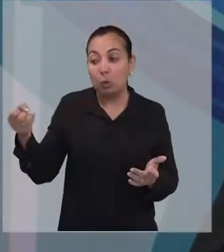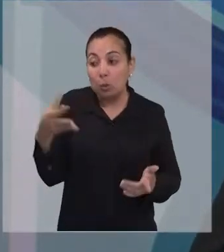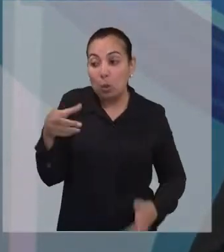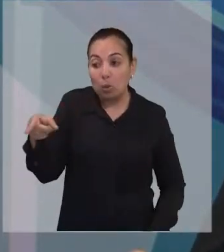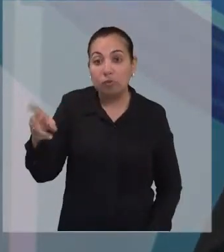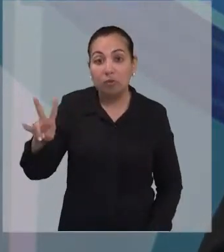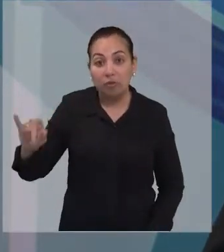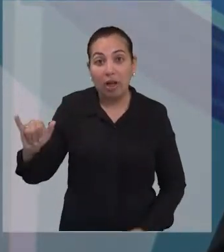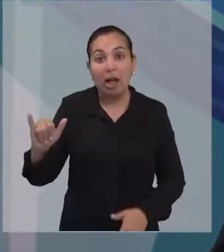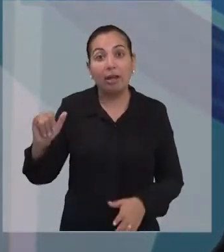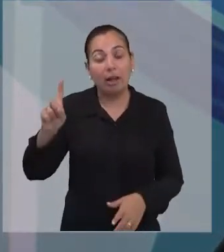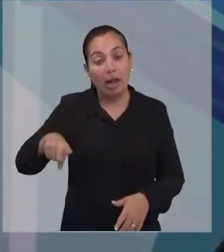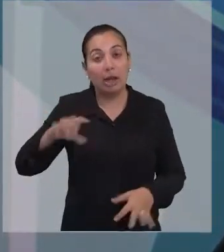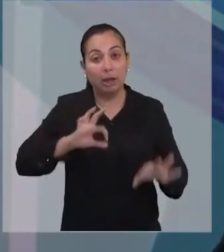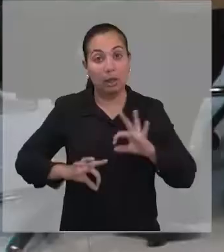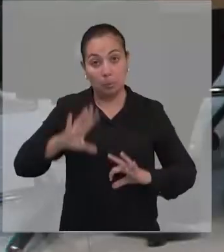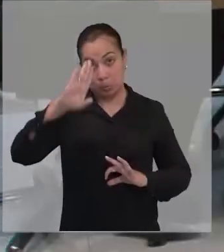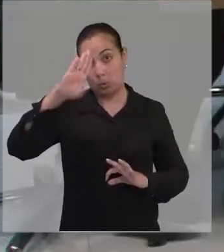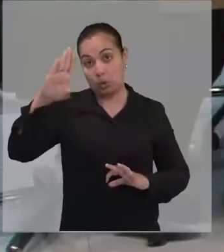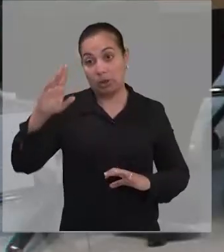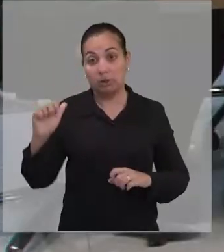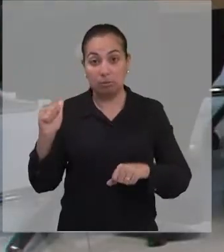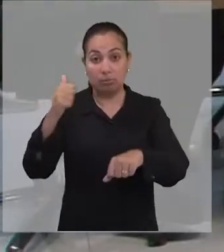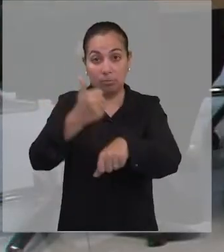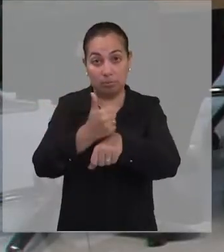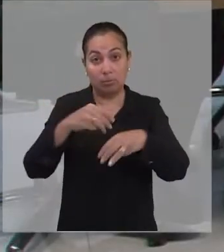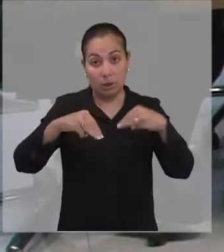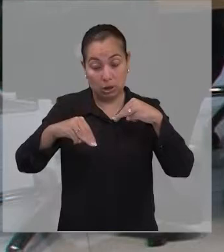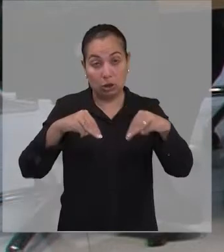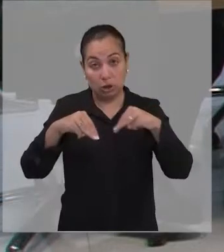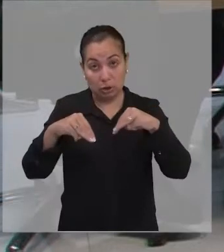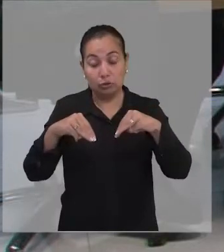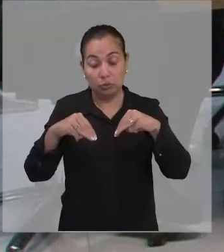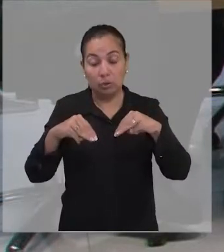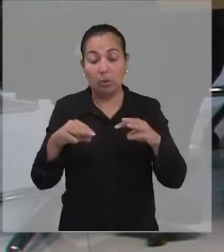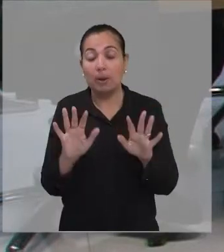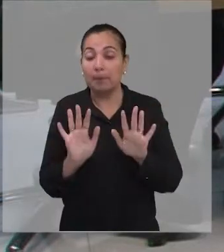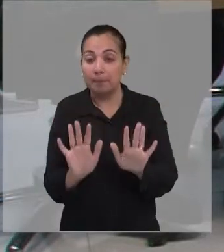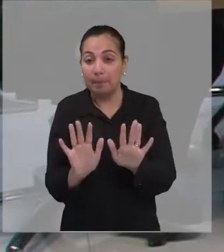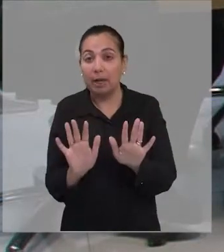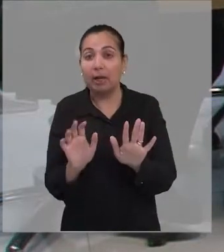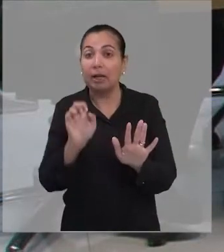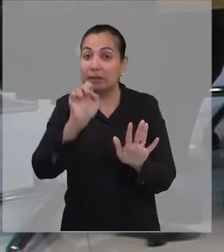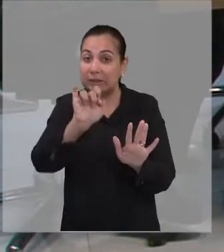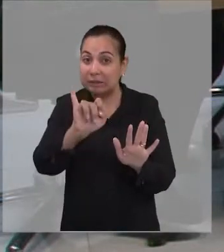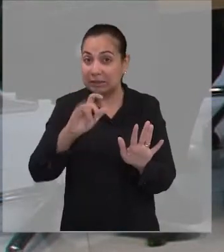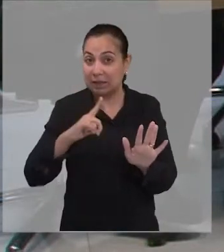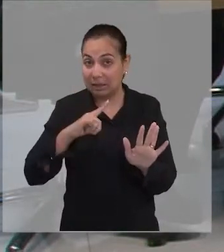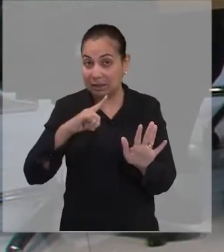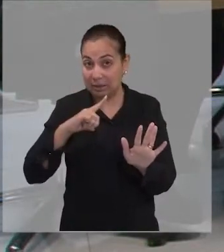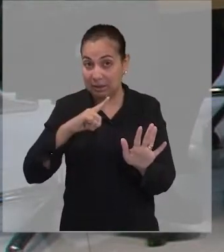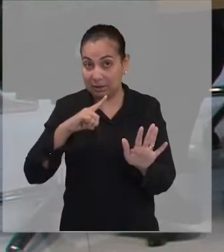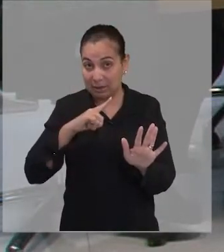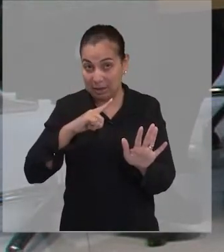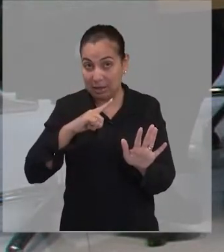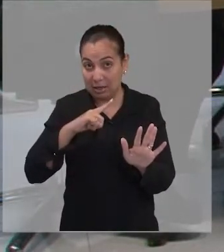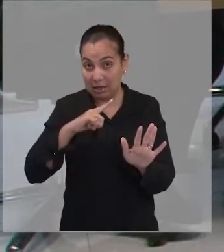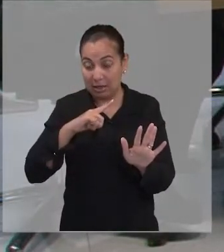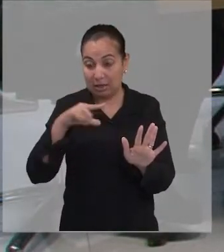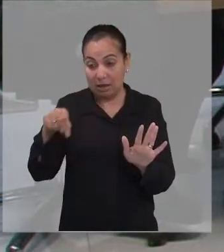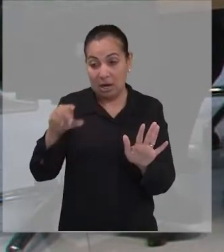distanciamento aí. Porque se a briga com o general Santos